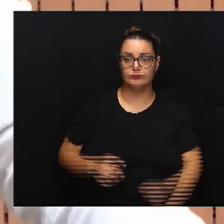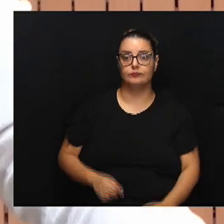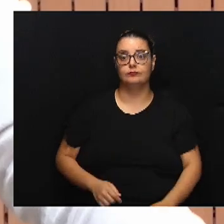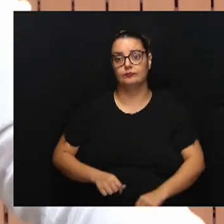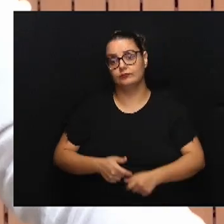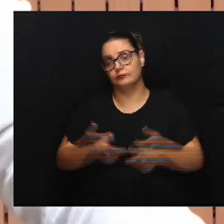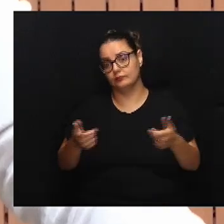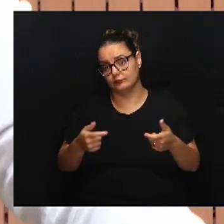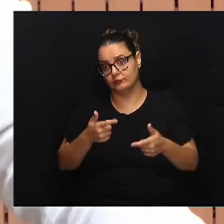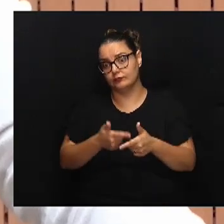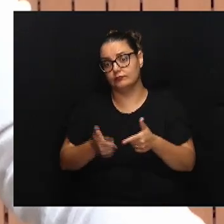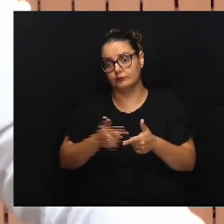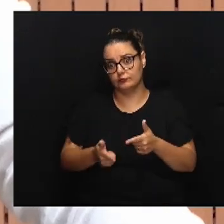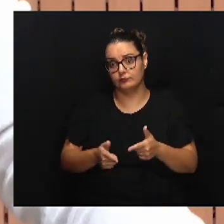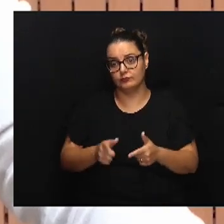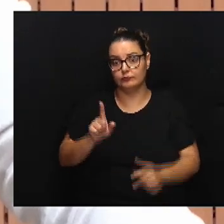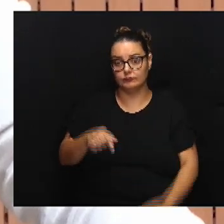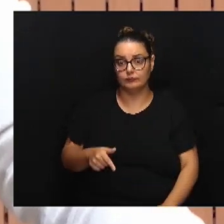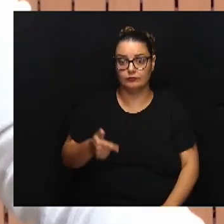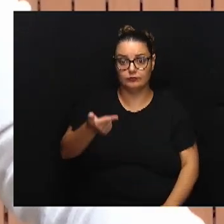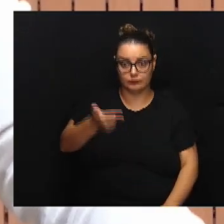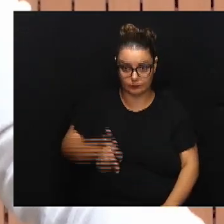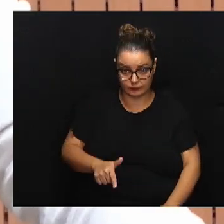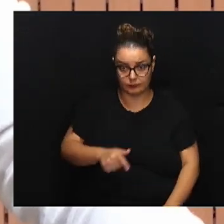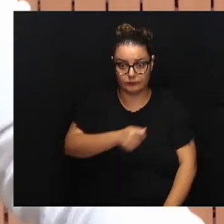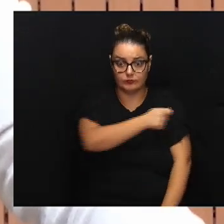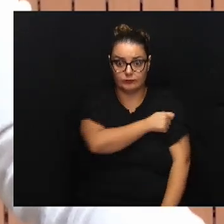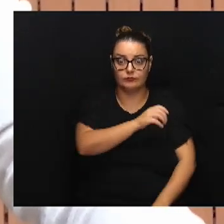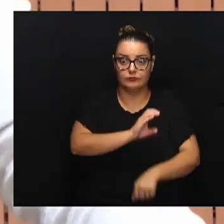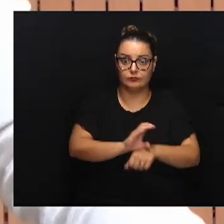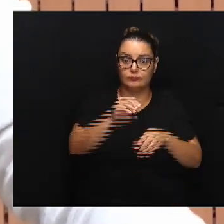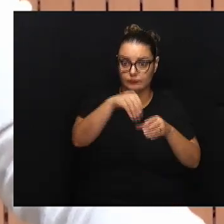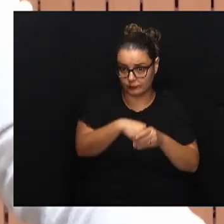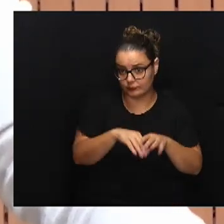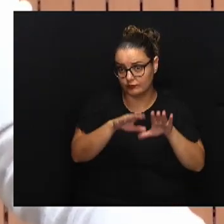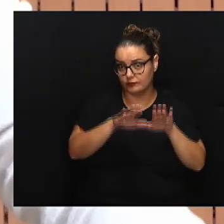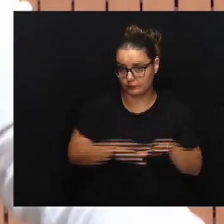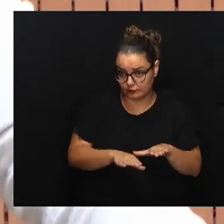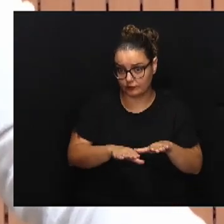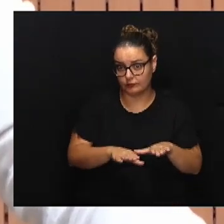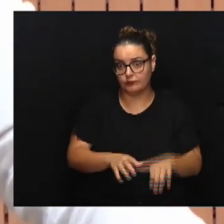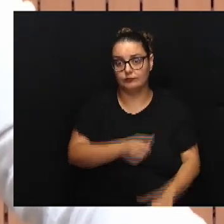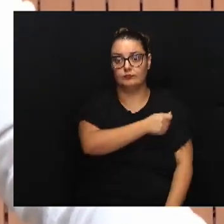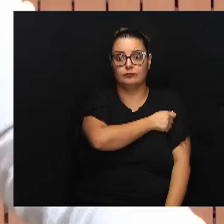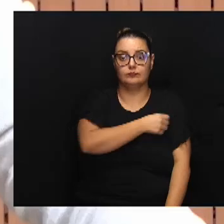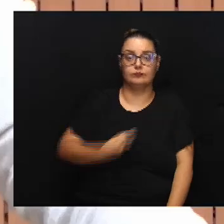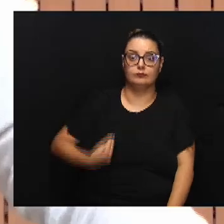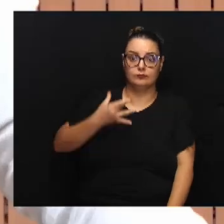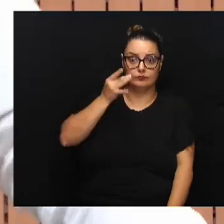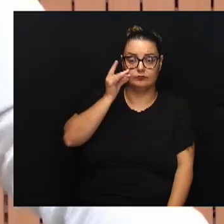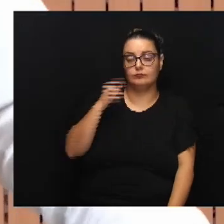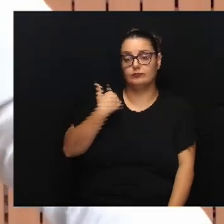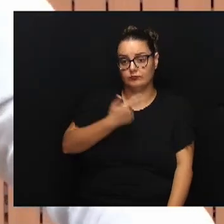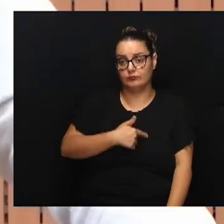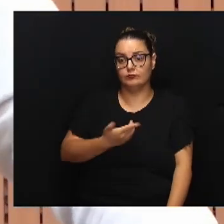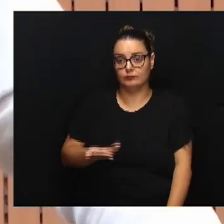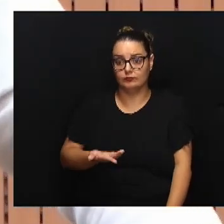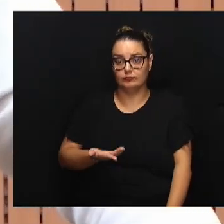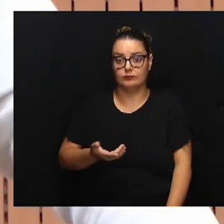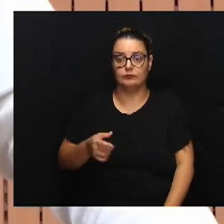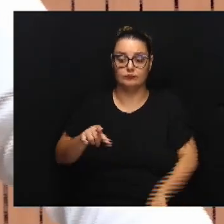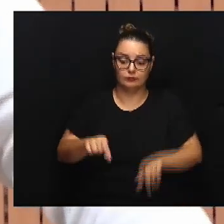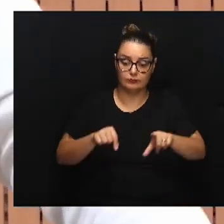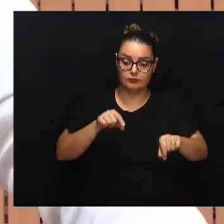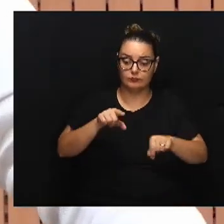é exatamente a permanência do aluno de cursinho também, né, nas aulas presenciais, e nós, então,